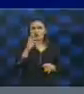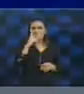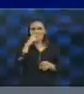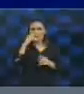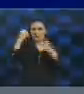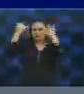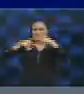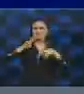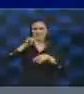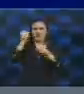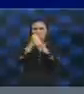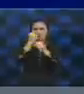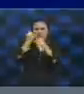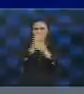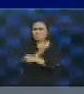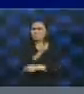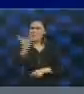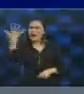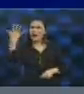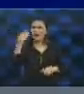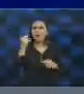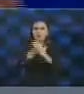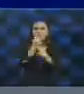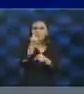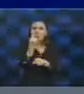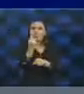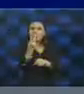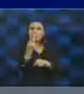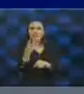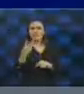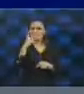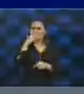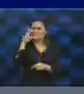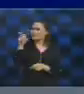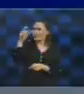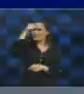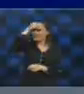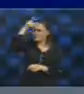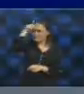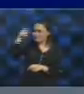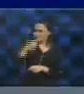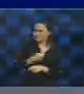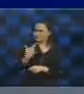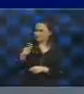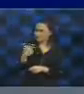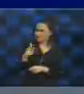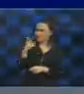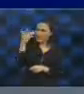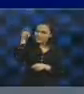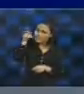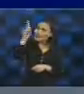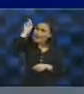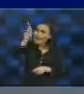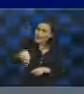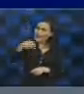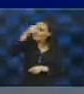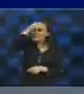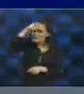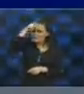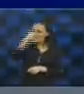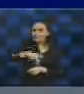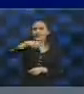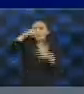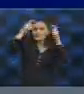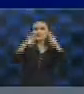dentro de uma eleição, e agora o senhor fala como se não fosse o prefeito da cidade. Você é o prefeito da cidade, você